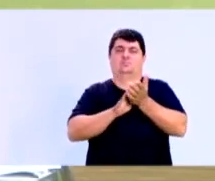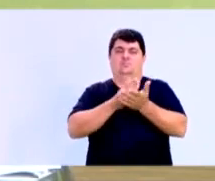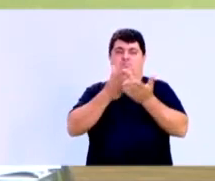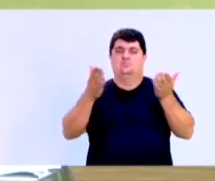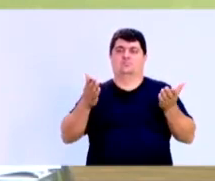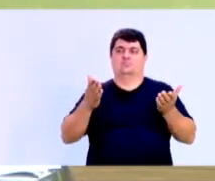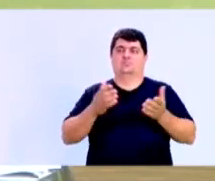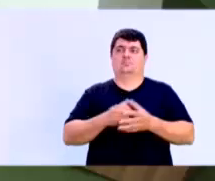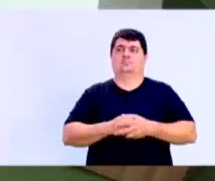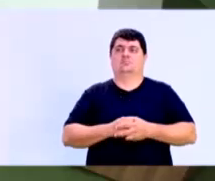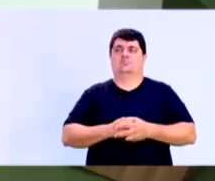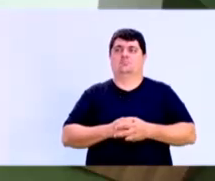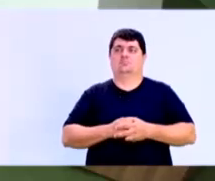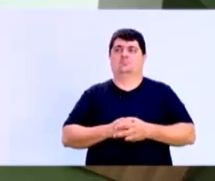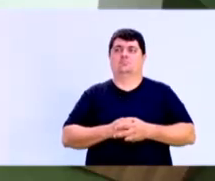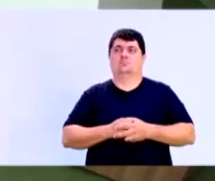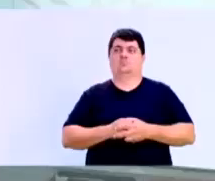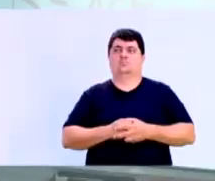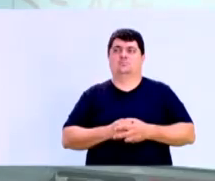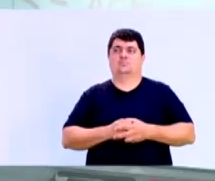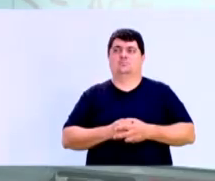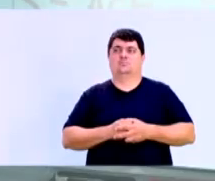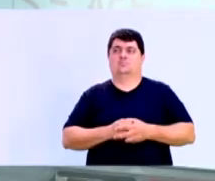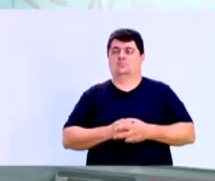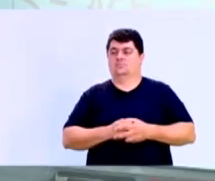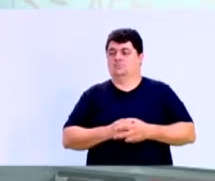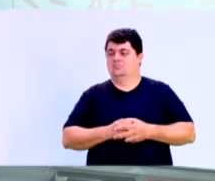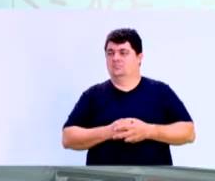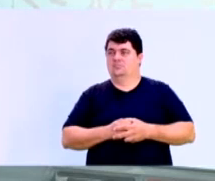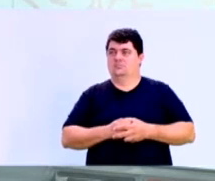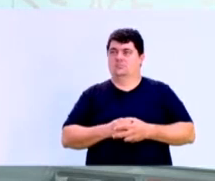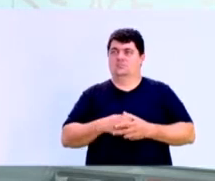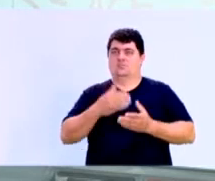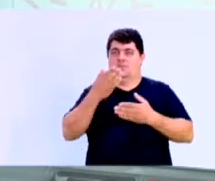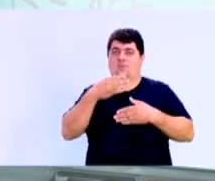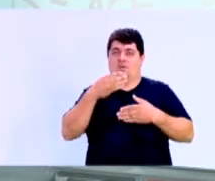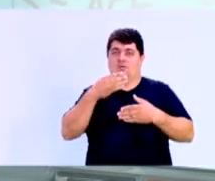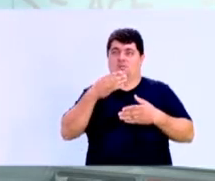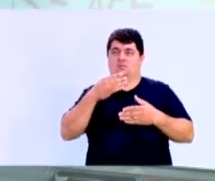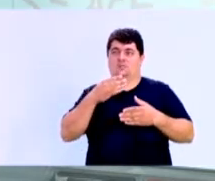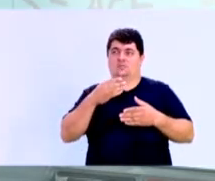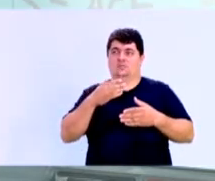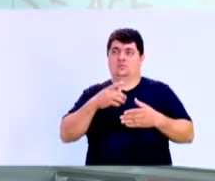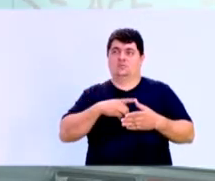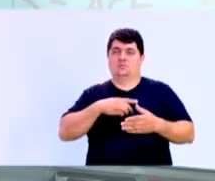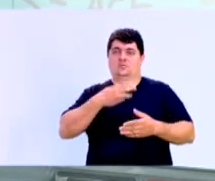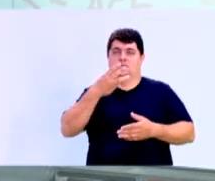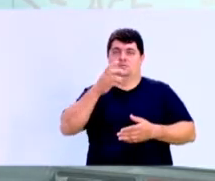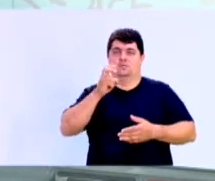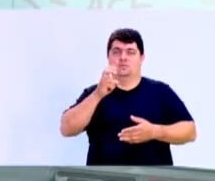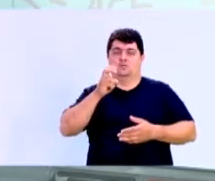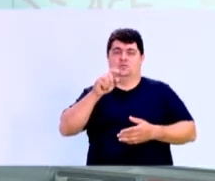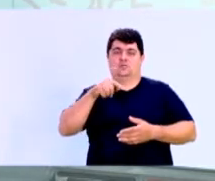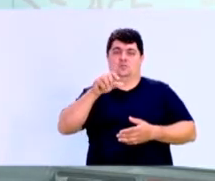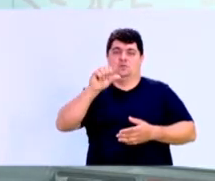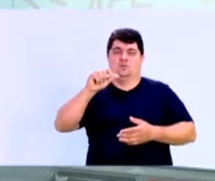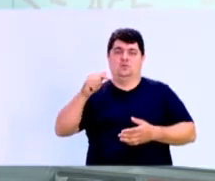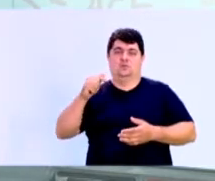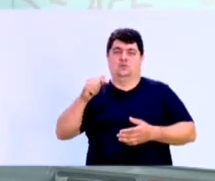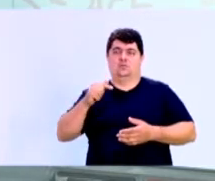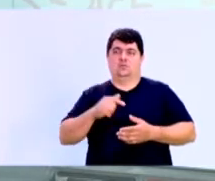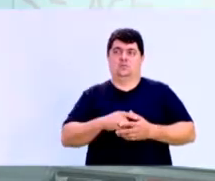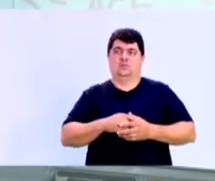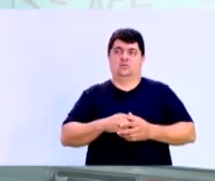os cálculos. Ok, com relação ao arredondamento, nossa prova sempre é objetiva. Professor, eu achei 35,97, lá na prova tem a